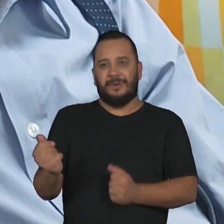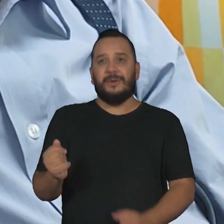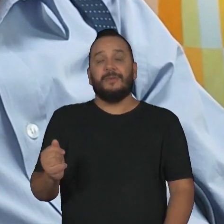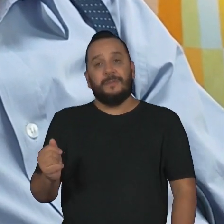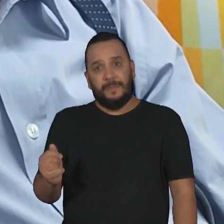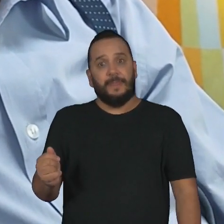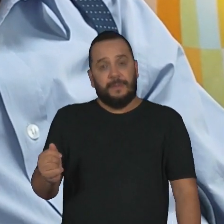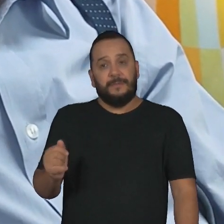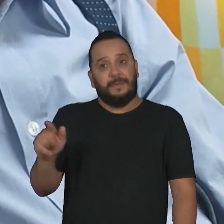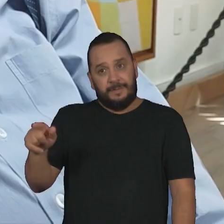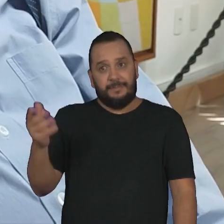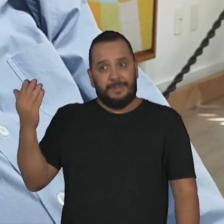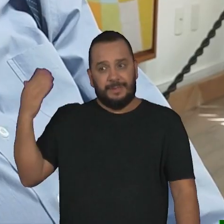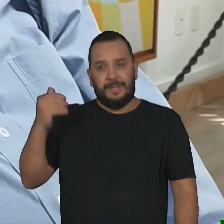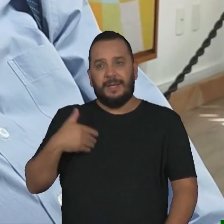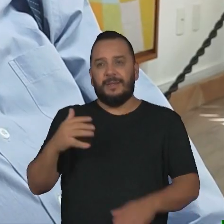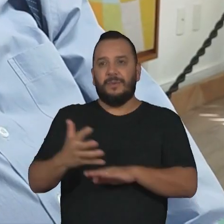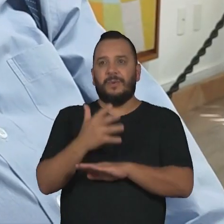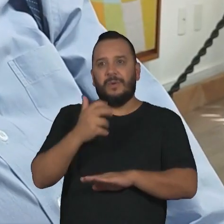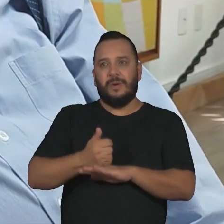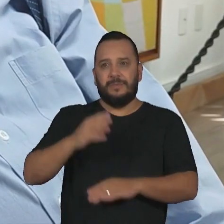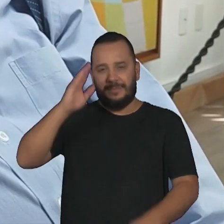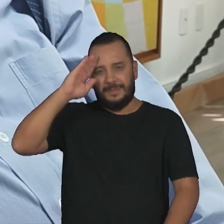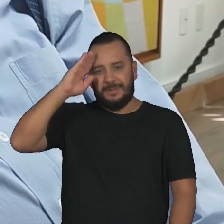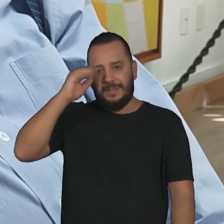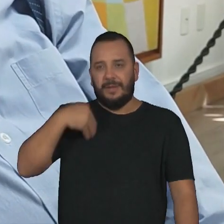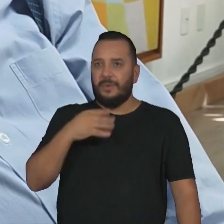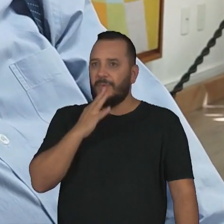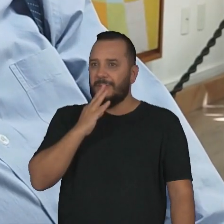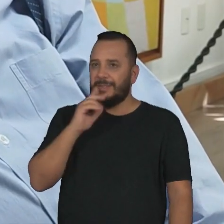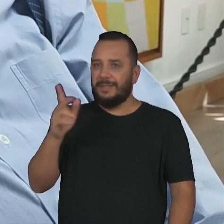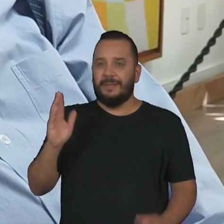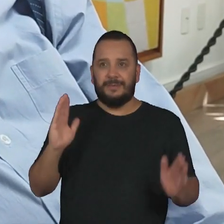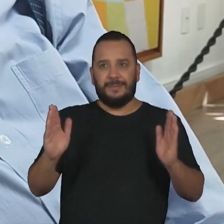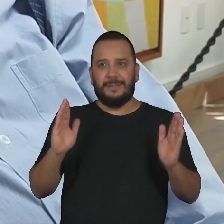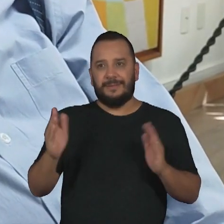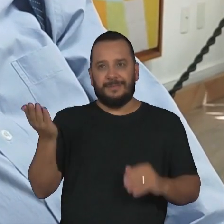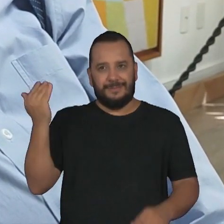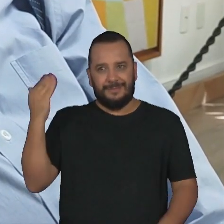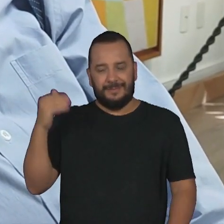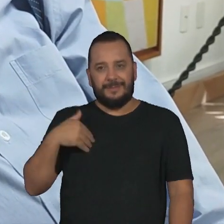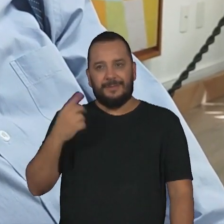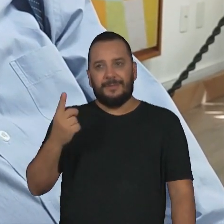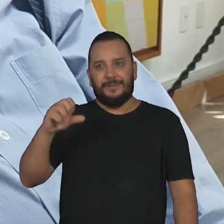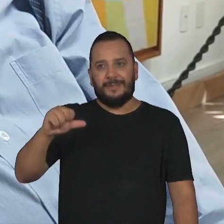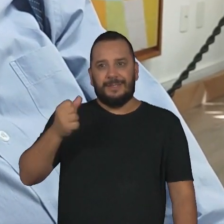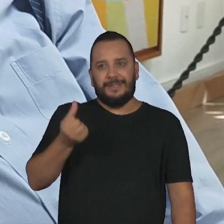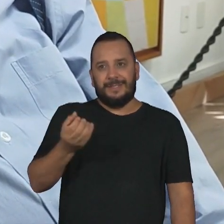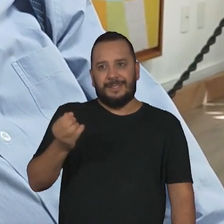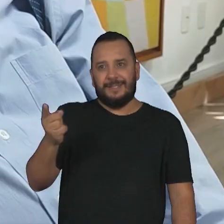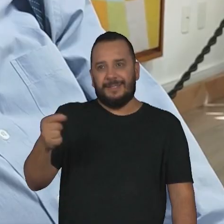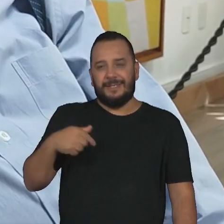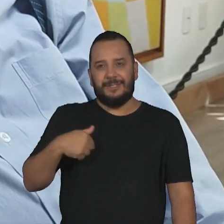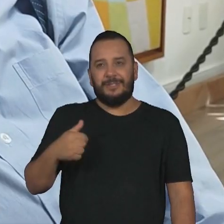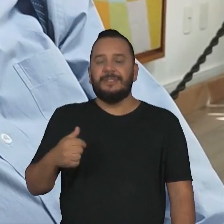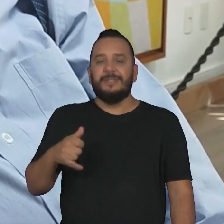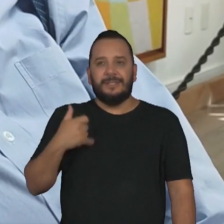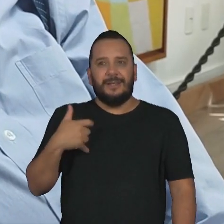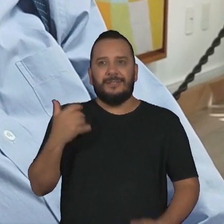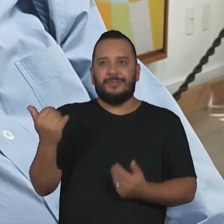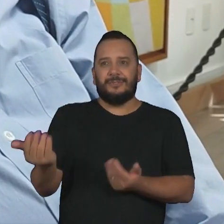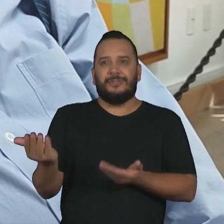de Estado militar. E eu o conheci nessa época, anos 60, portanto. Ele ainda é muito jovem, ele